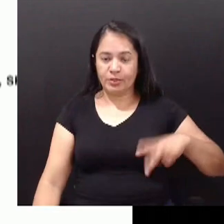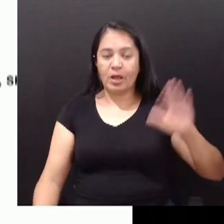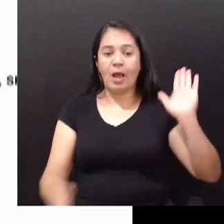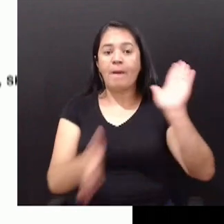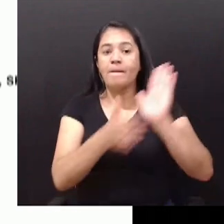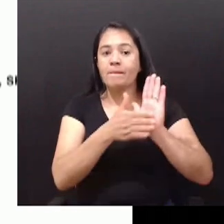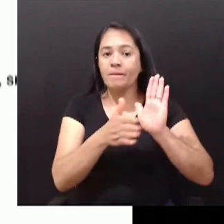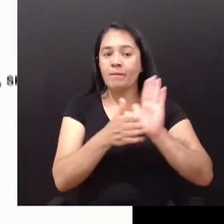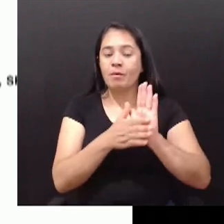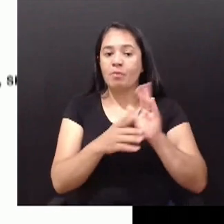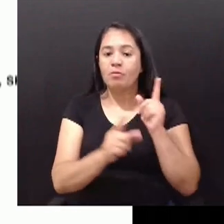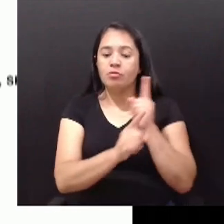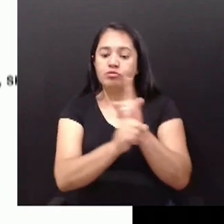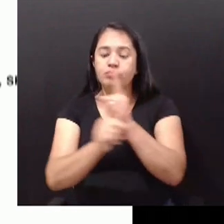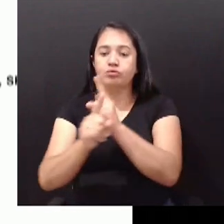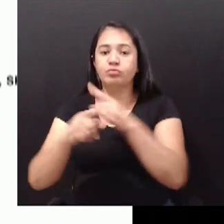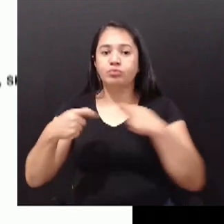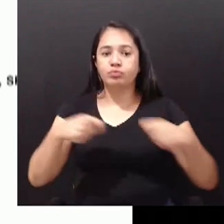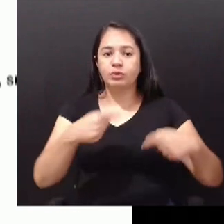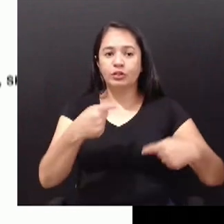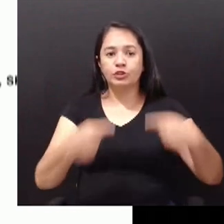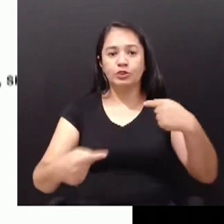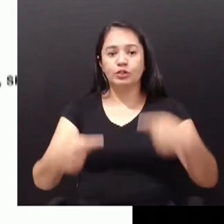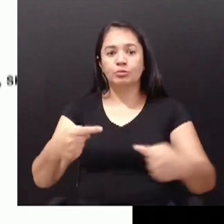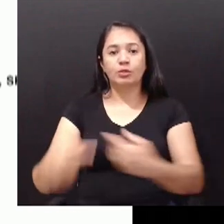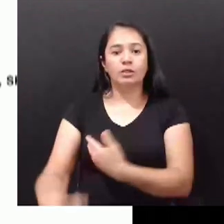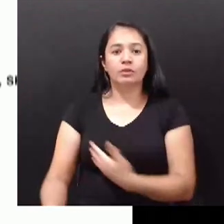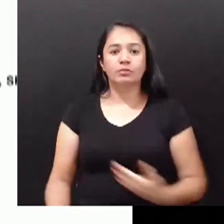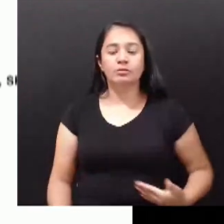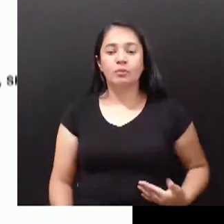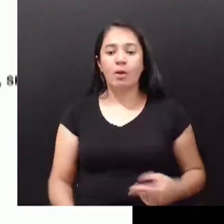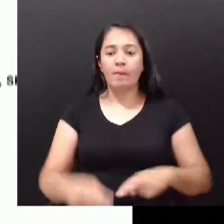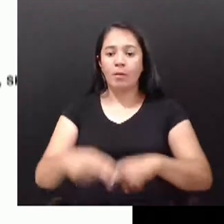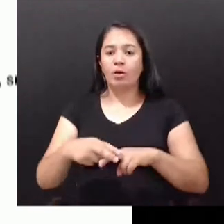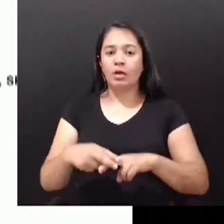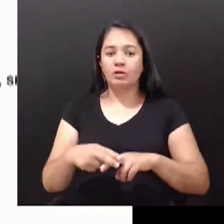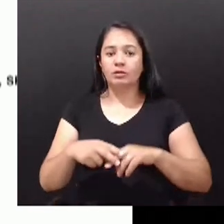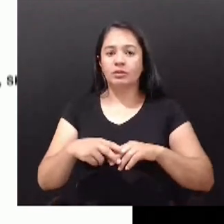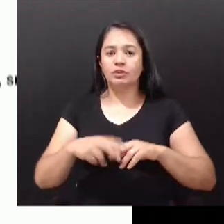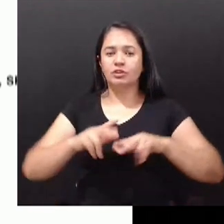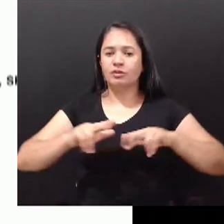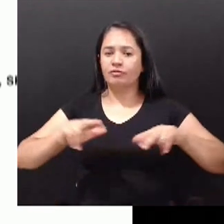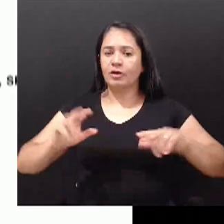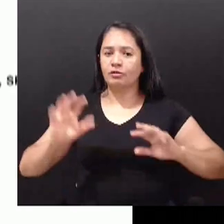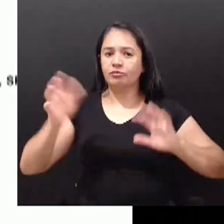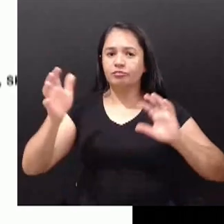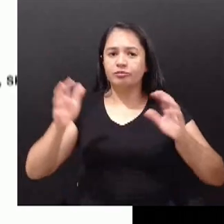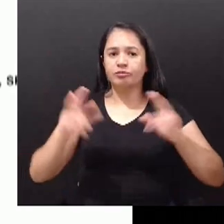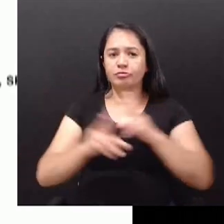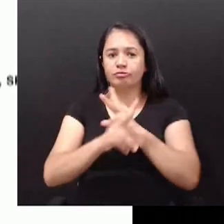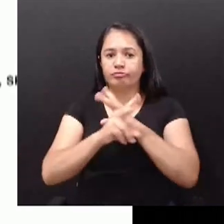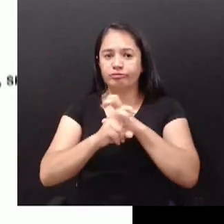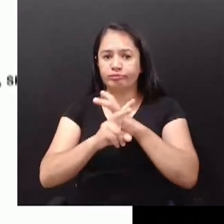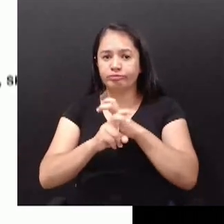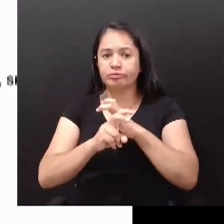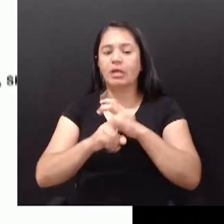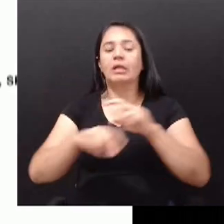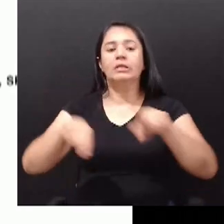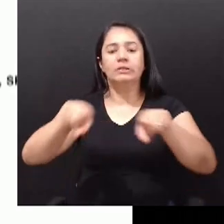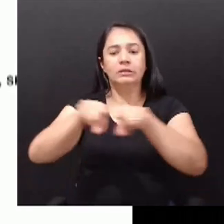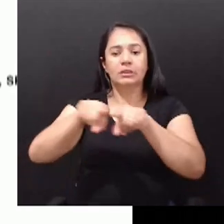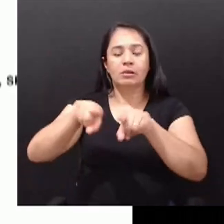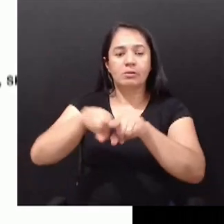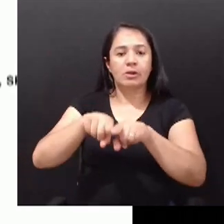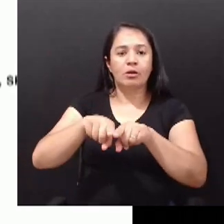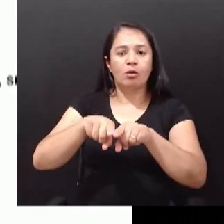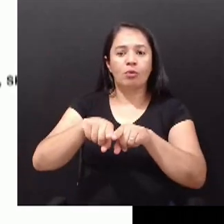à necessidade de políticas públicas após os registros recentes de contaminação por metanol, inclusive